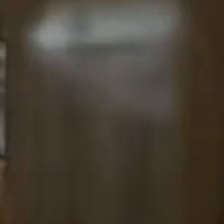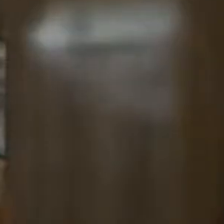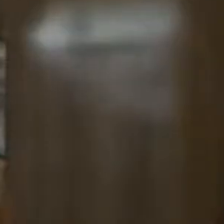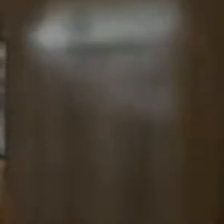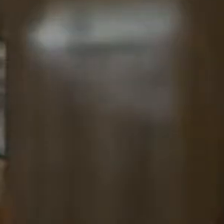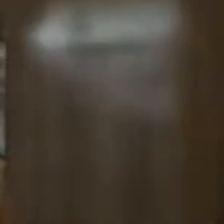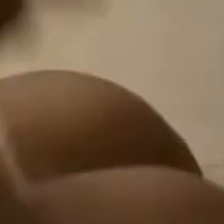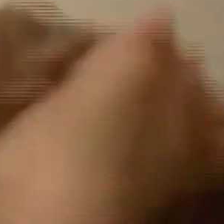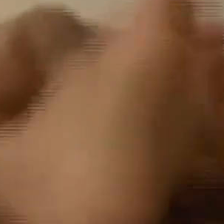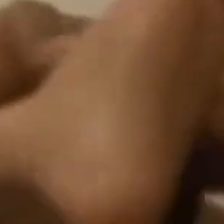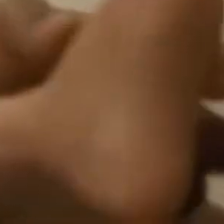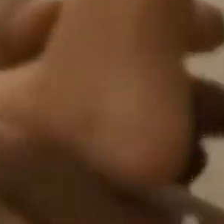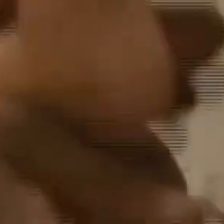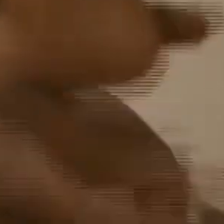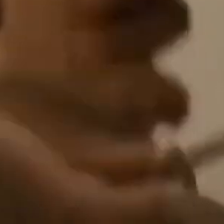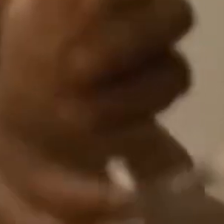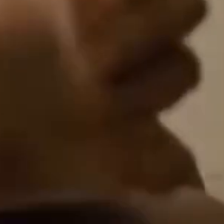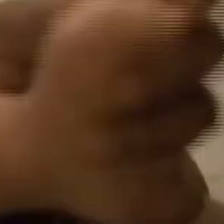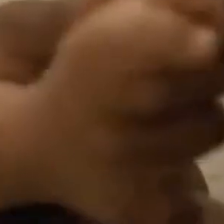quando vejo ele batendo palminha, cara.